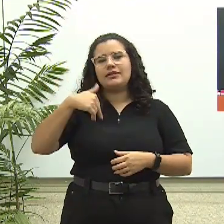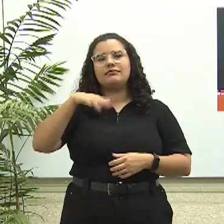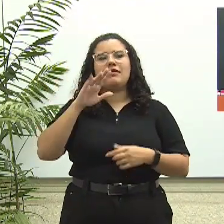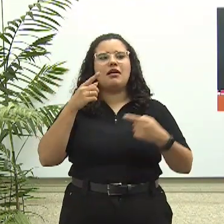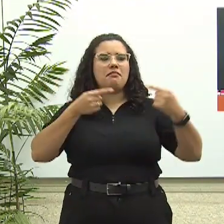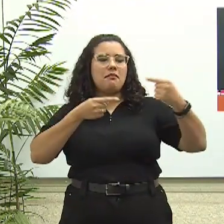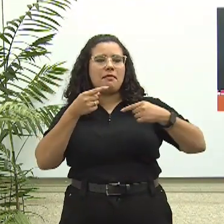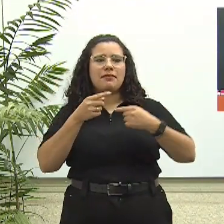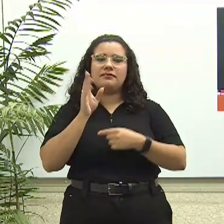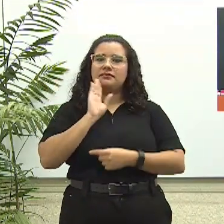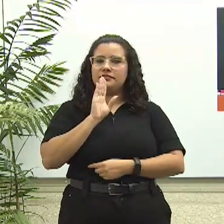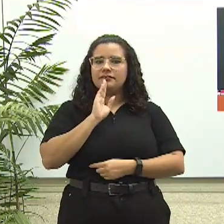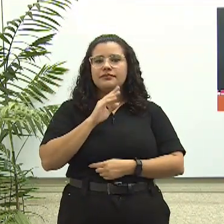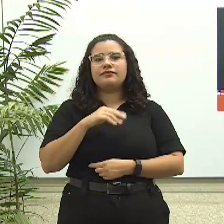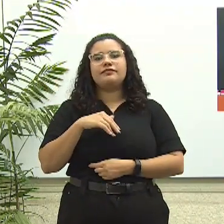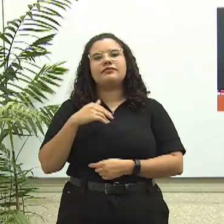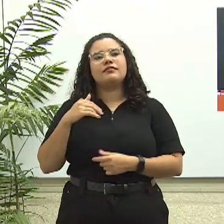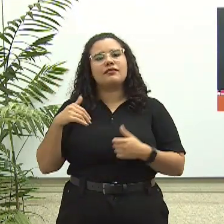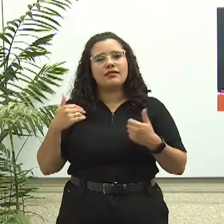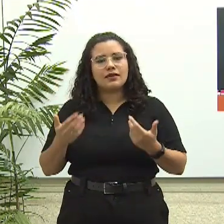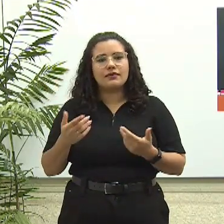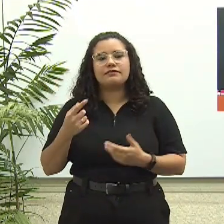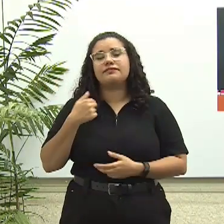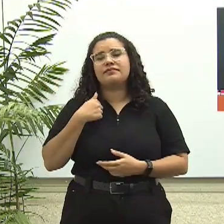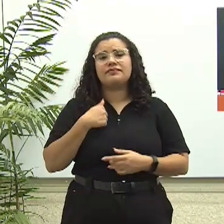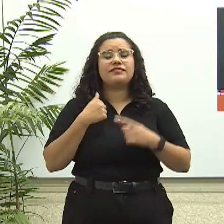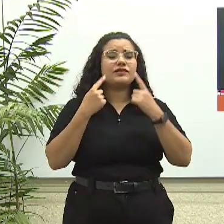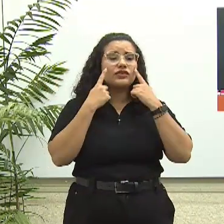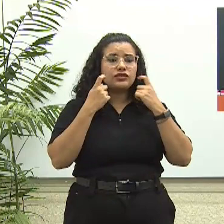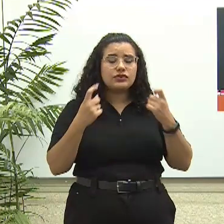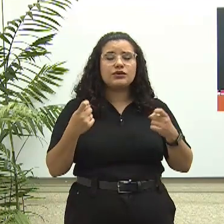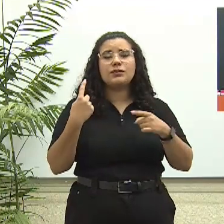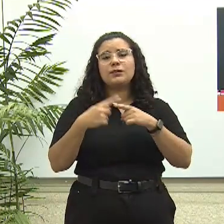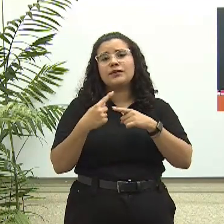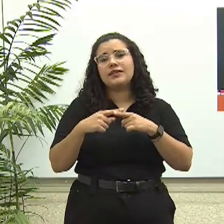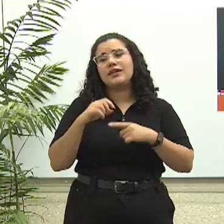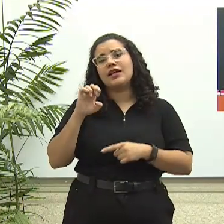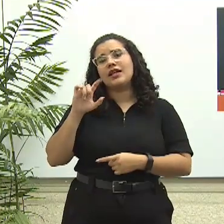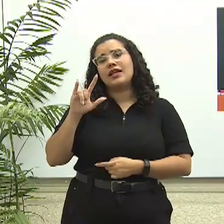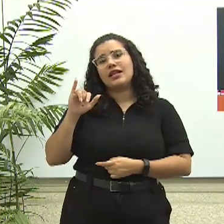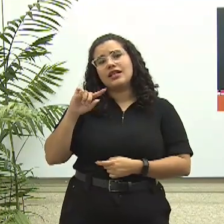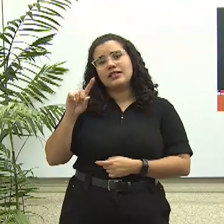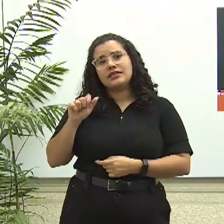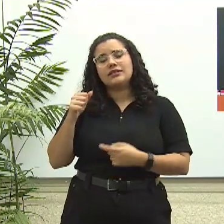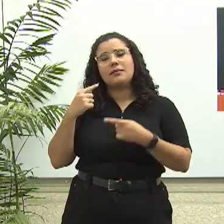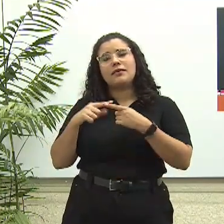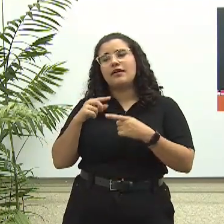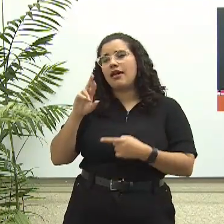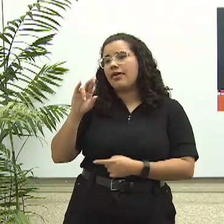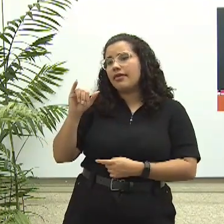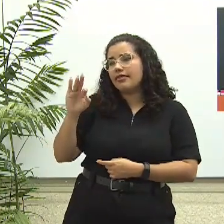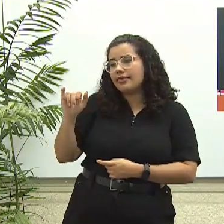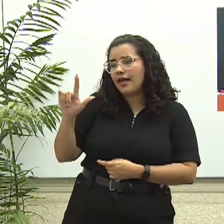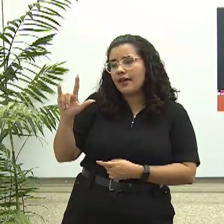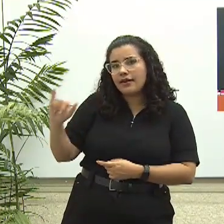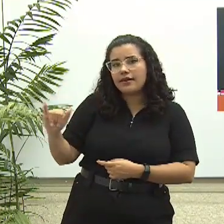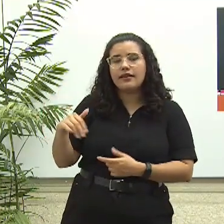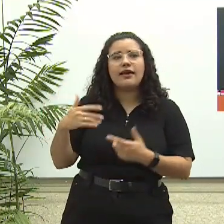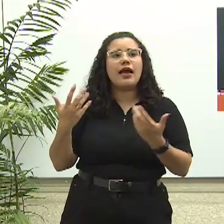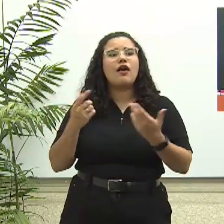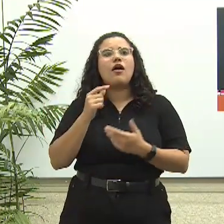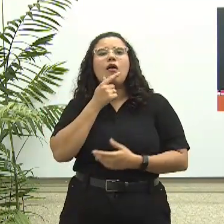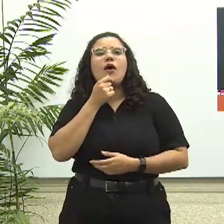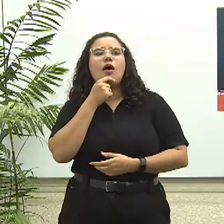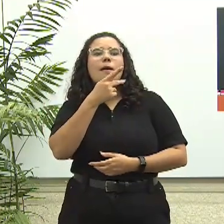fica discutindo não mas espa aí eu chorei porque a Elis porque agora vai ser a ritali porque agora P uma